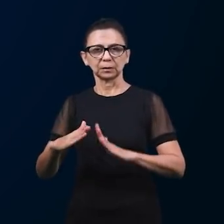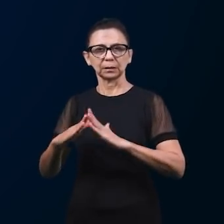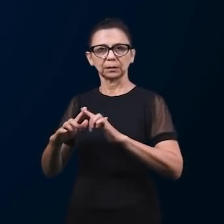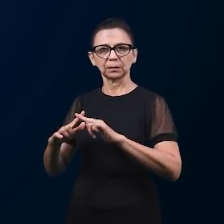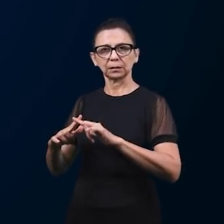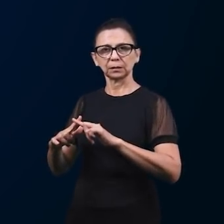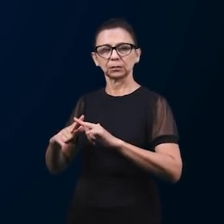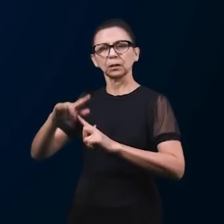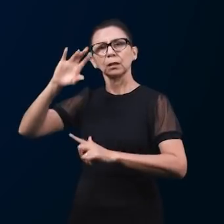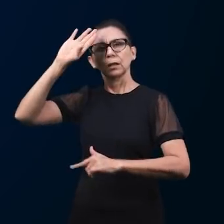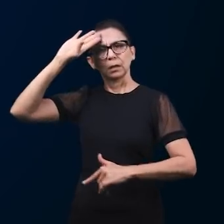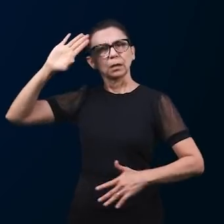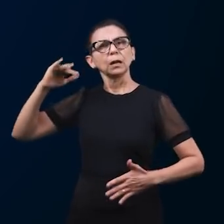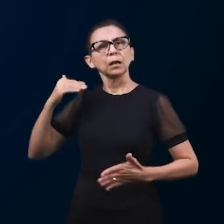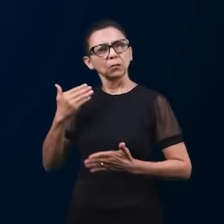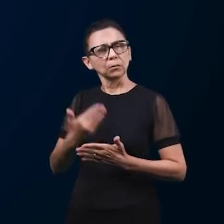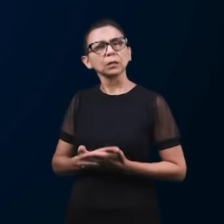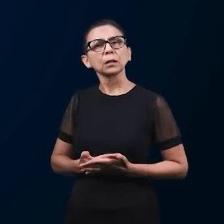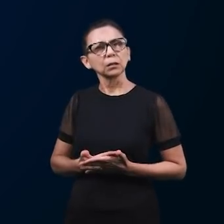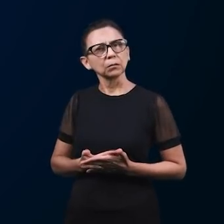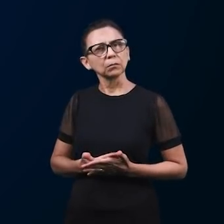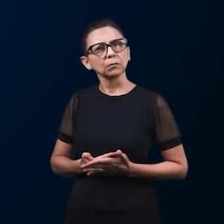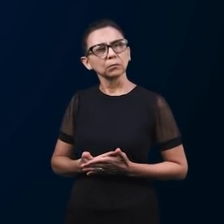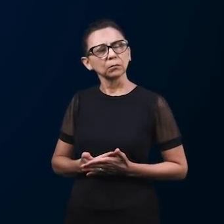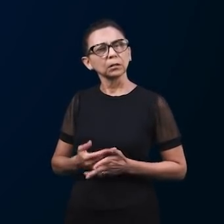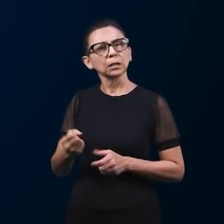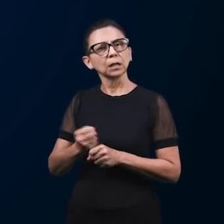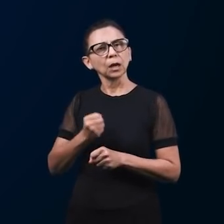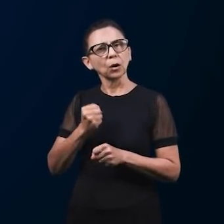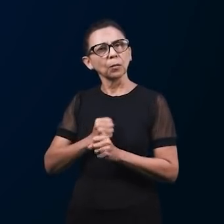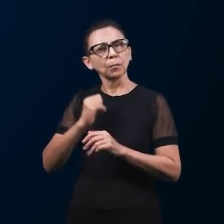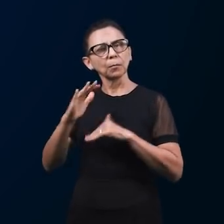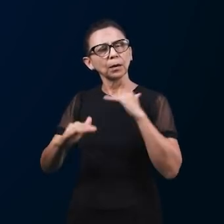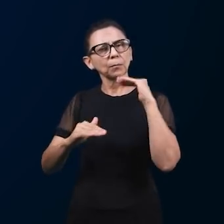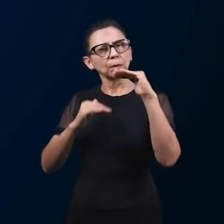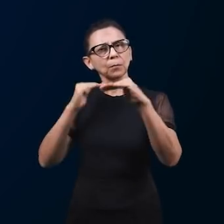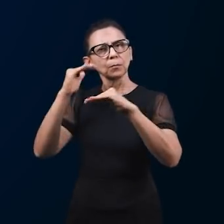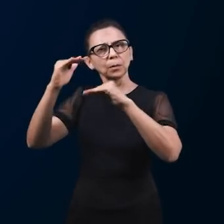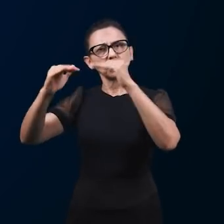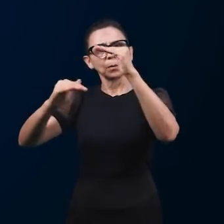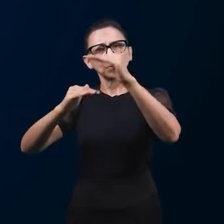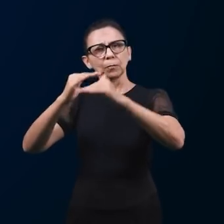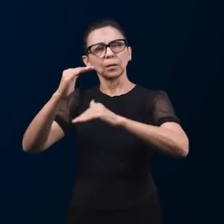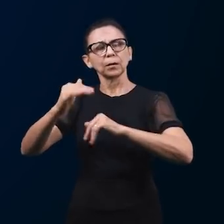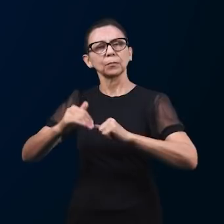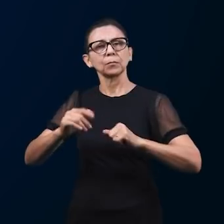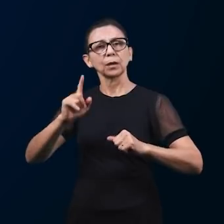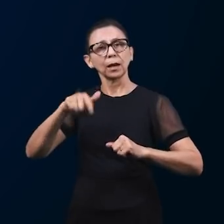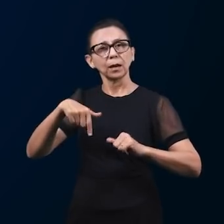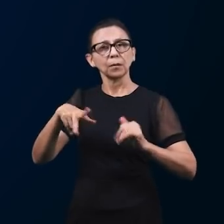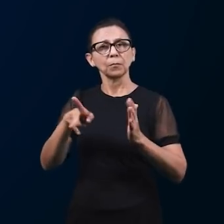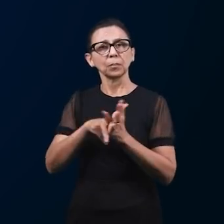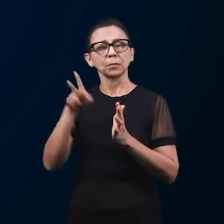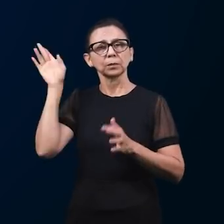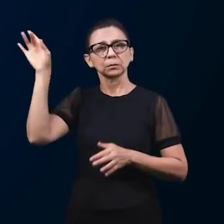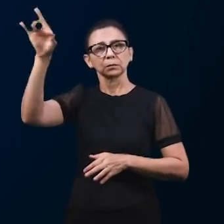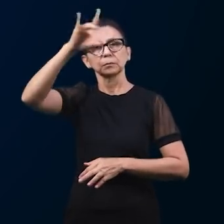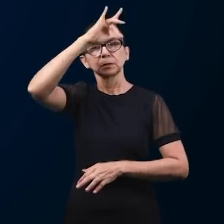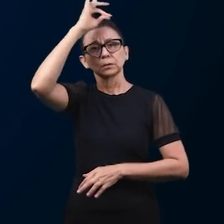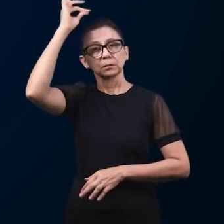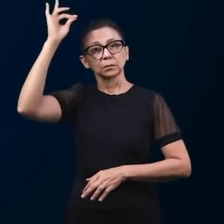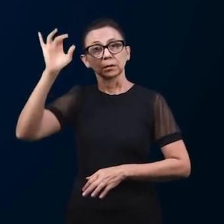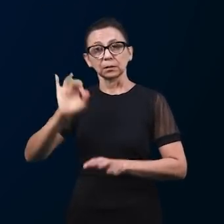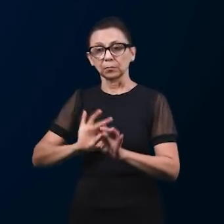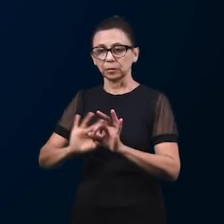irmãos. E eu creio que essa obra só vai crescer porque o Espírito Santo